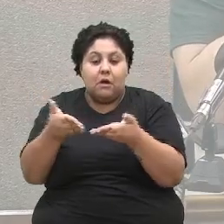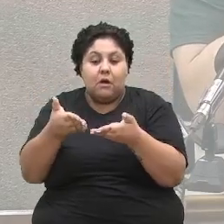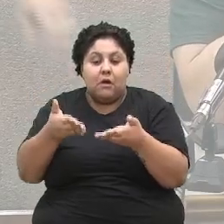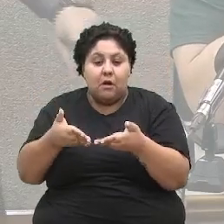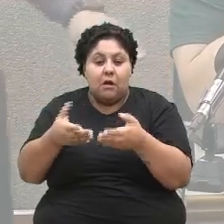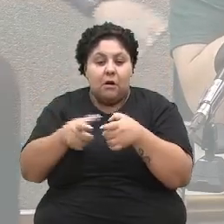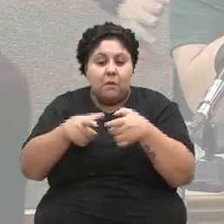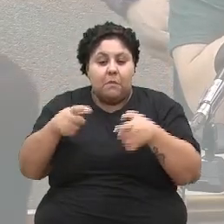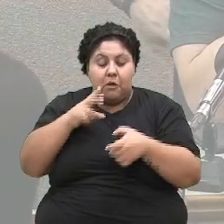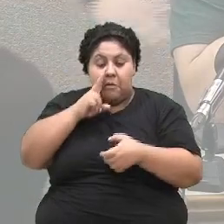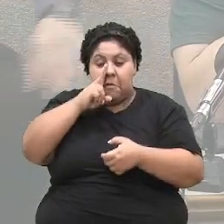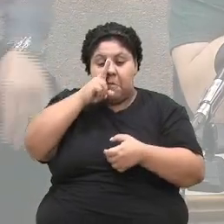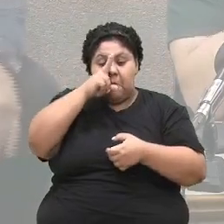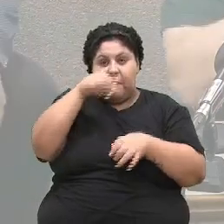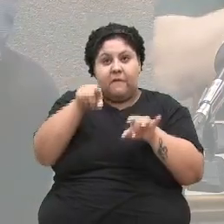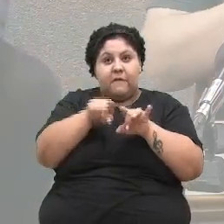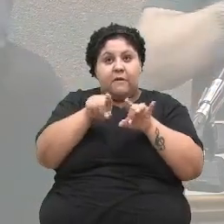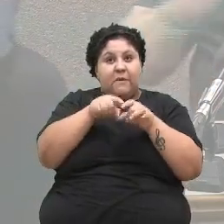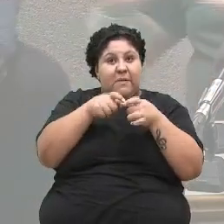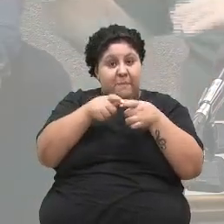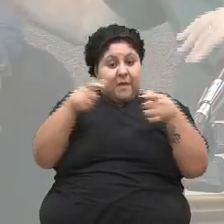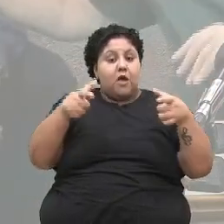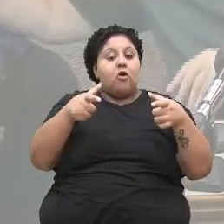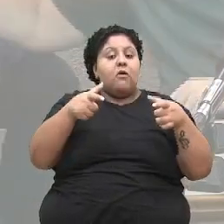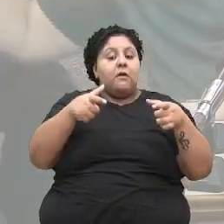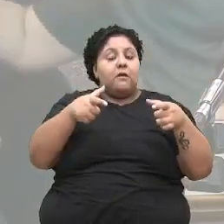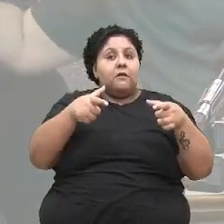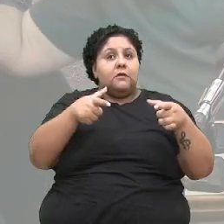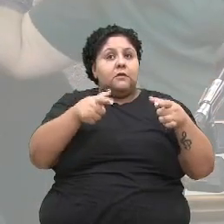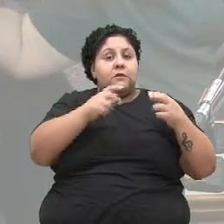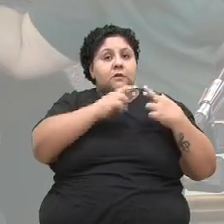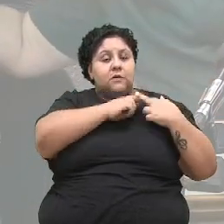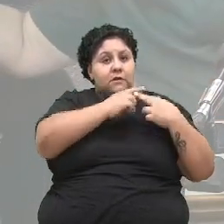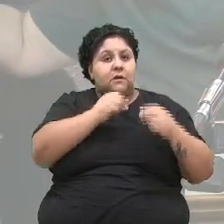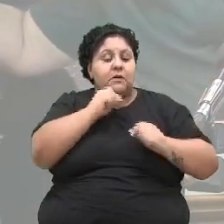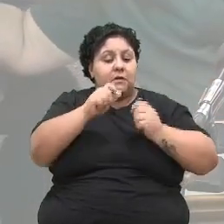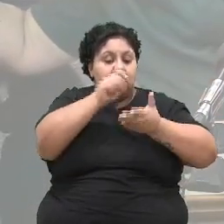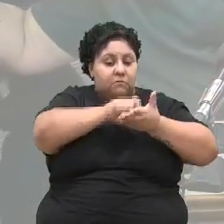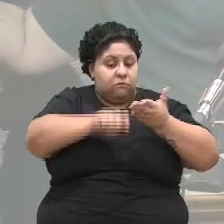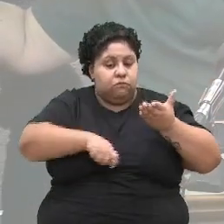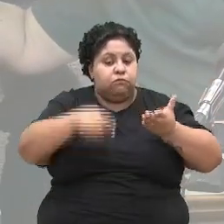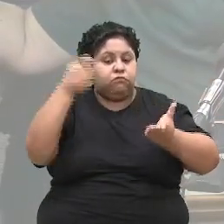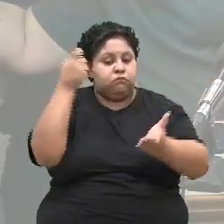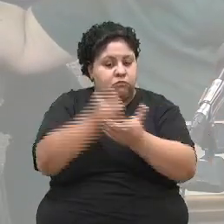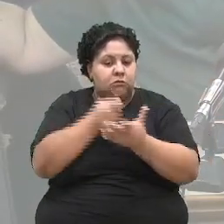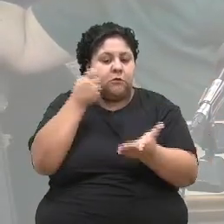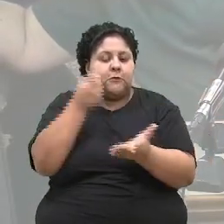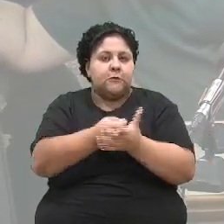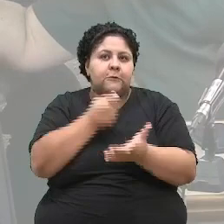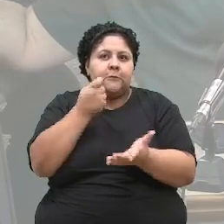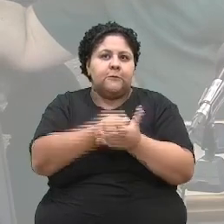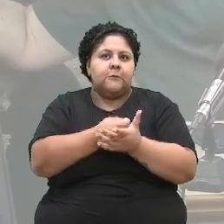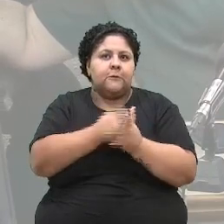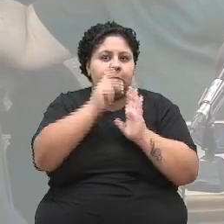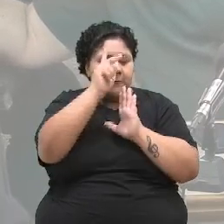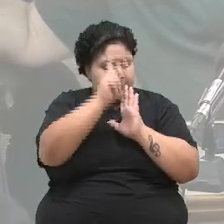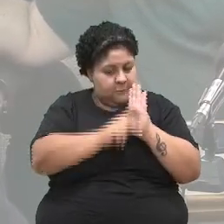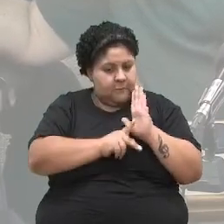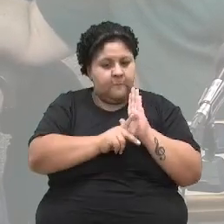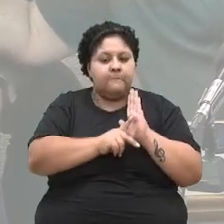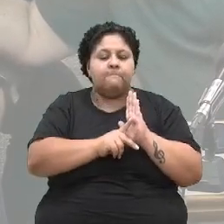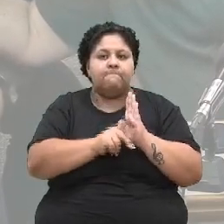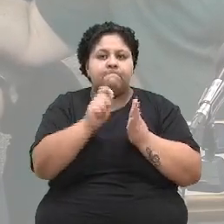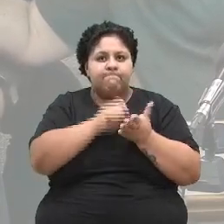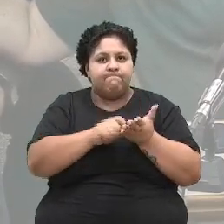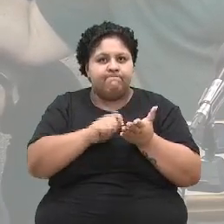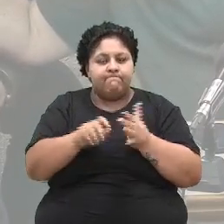também maior responsabilidade, pois quem assina, né, será cobrado por aquele projeto que está assinando,